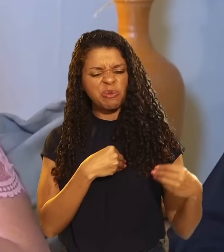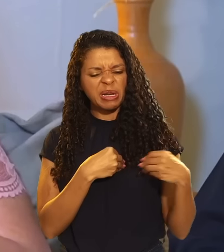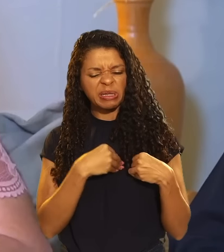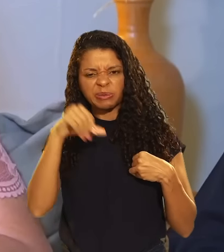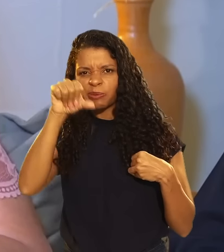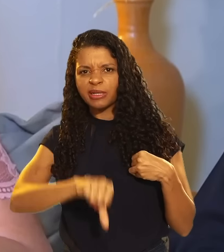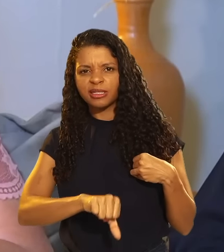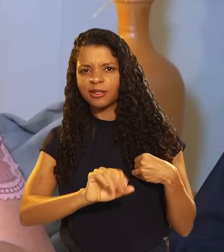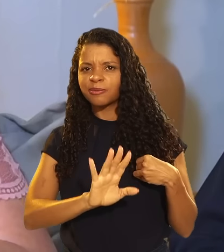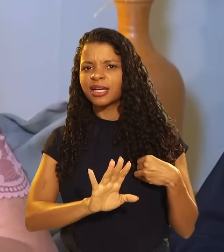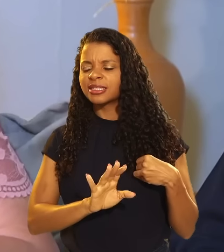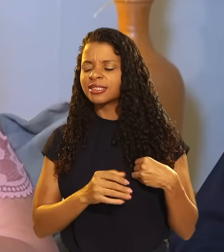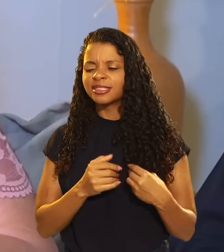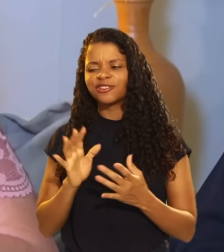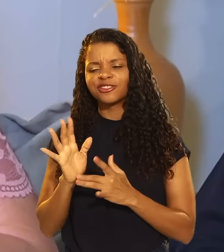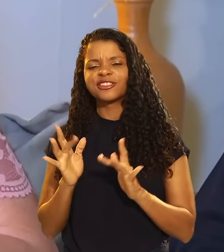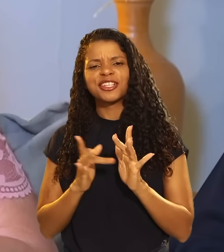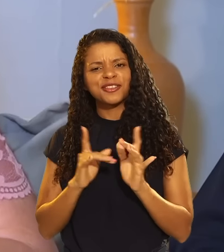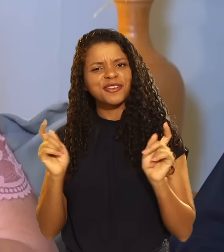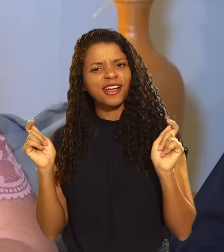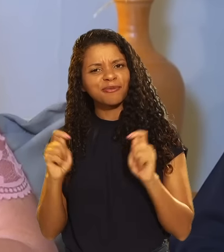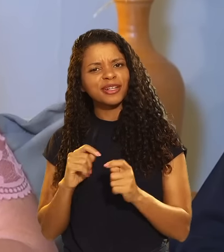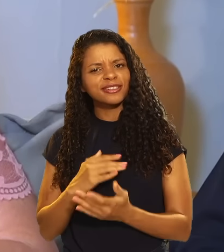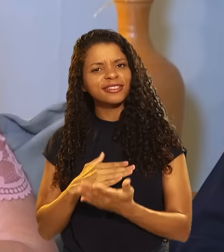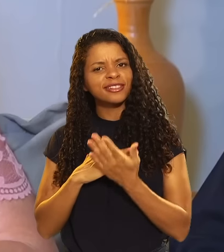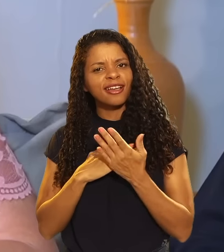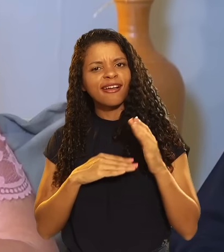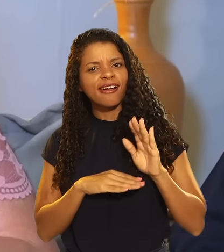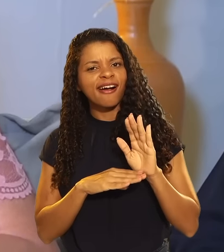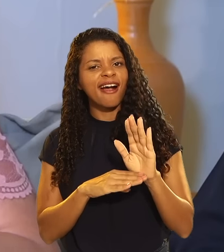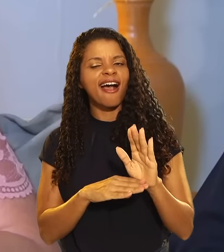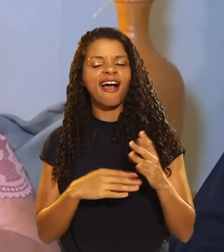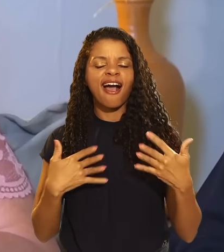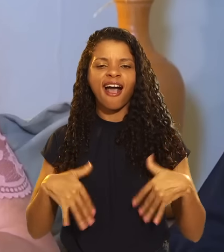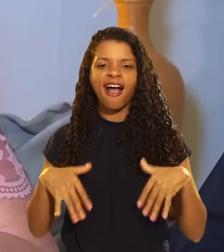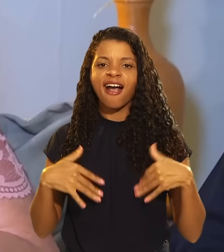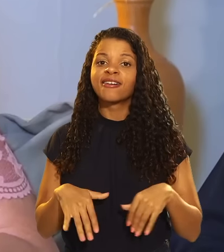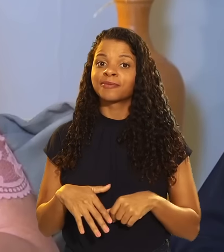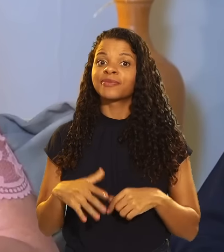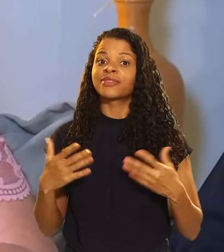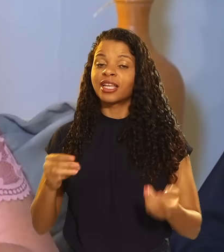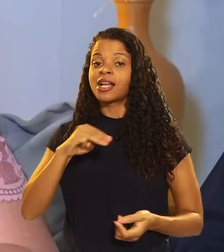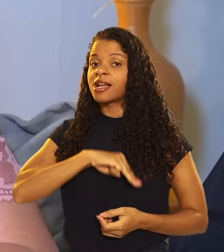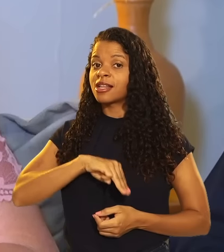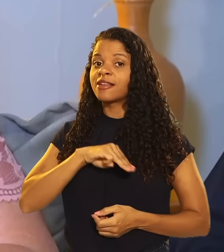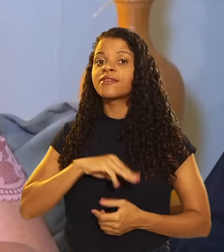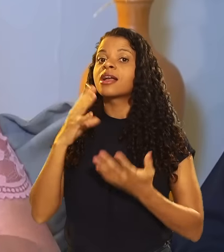que Jesus vai poder fazer por eles. Então, Levi aceitou prontamente o chamado de